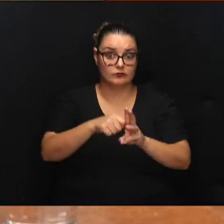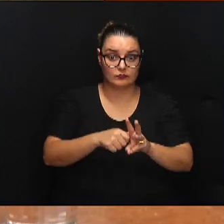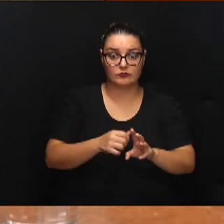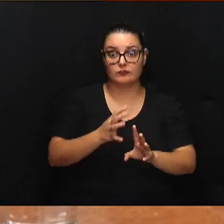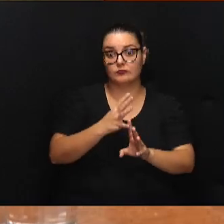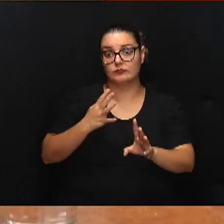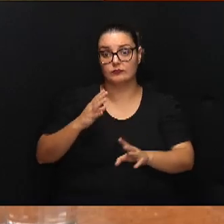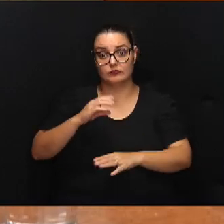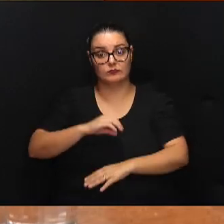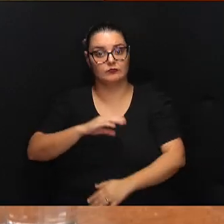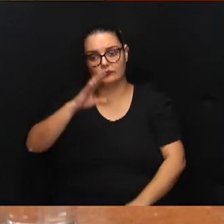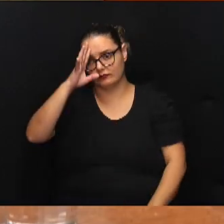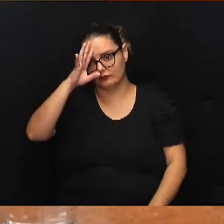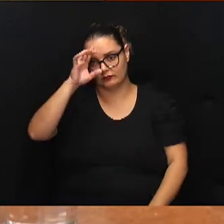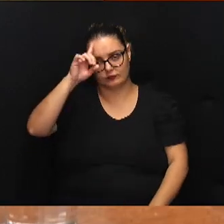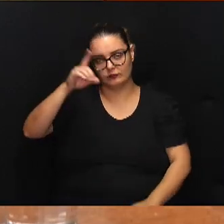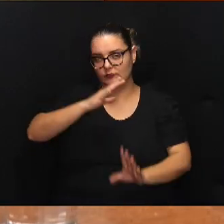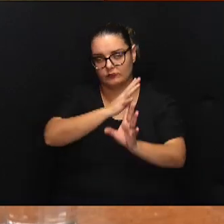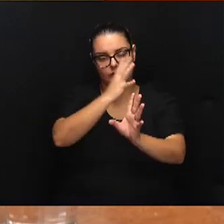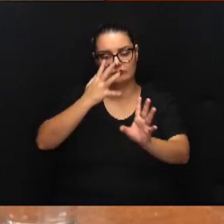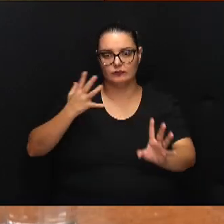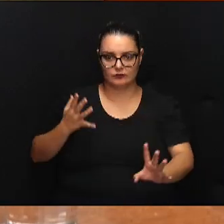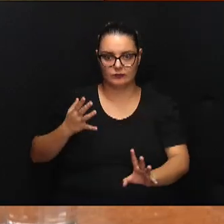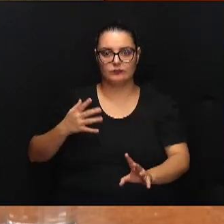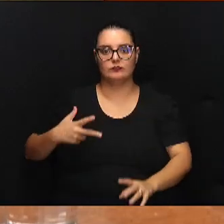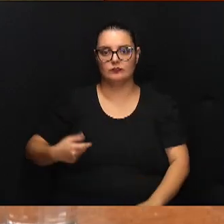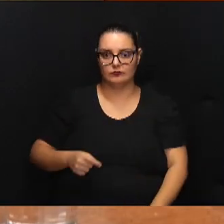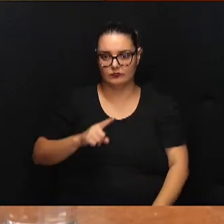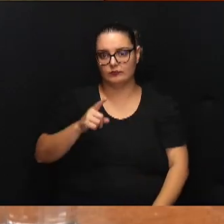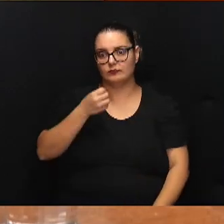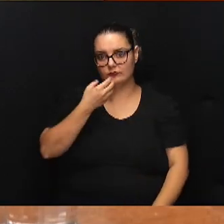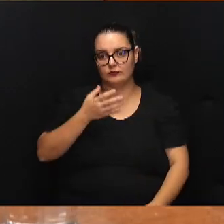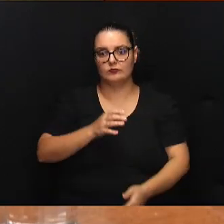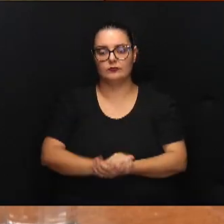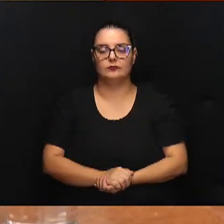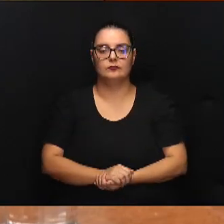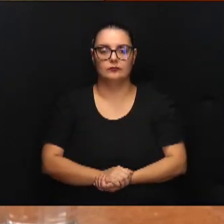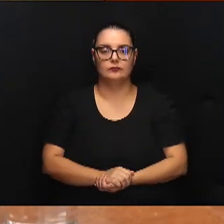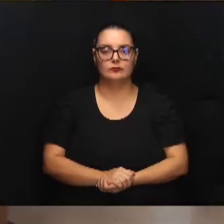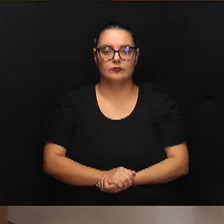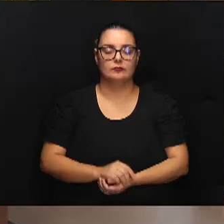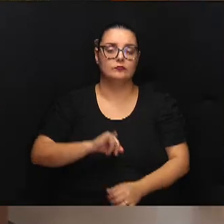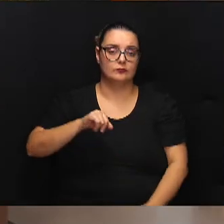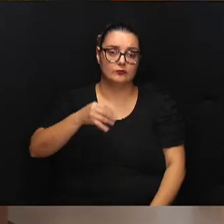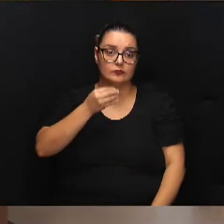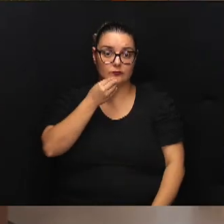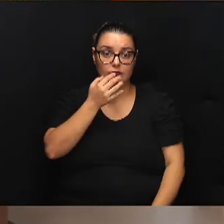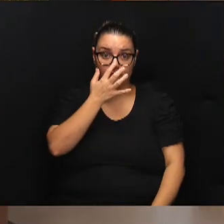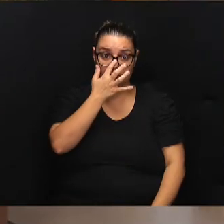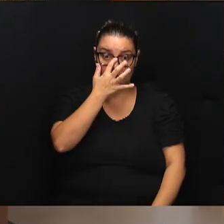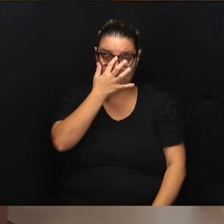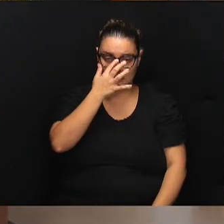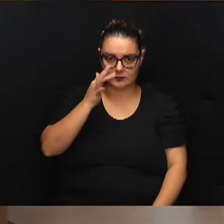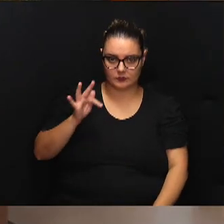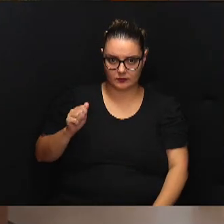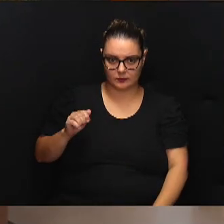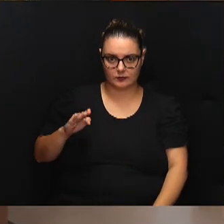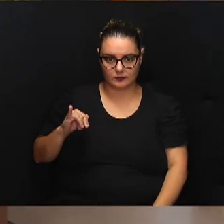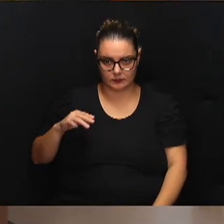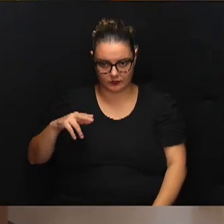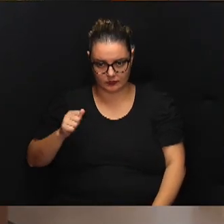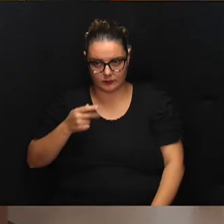dia inteiro para conseguir a insulina, que não é tão boa. E aí, aproveitando o gancho que a Fabiana